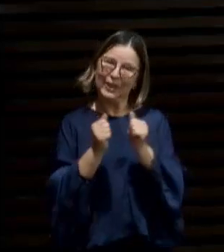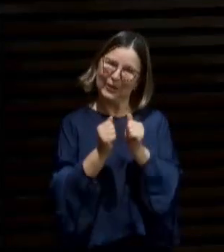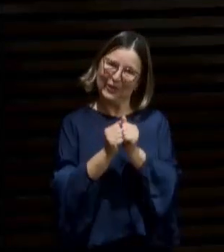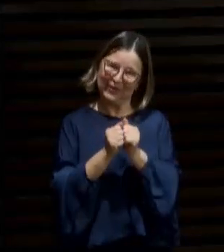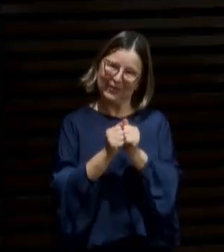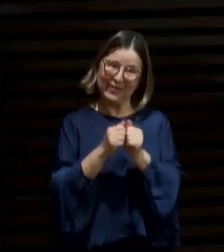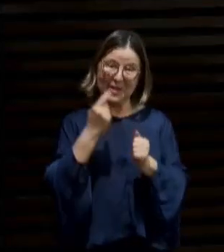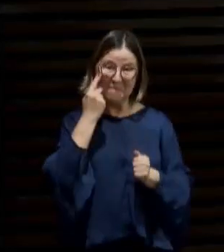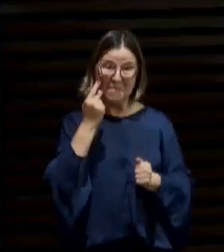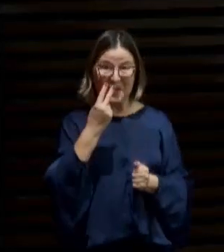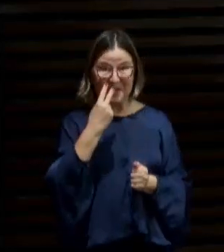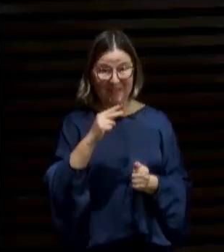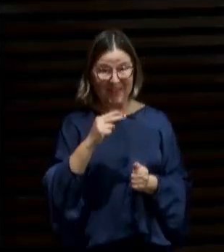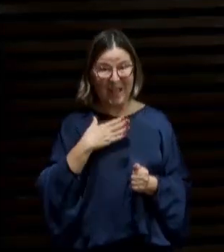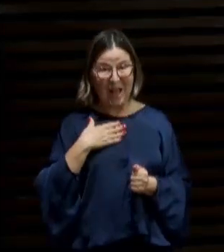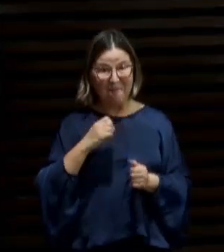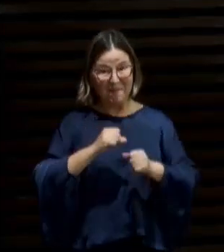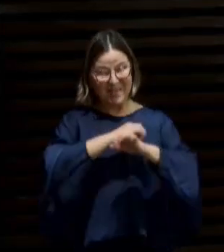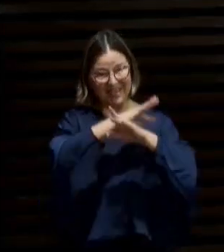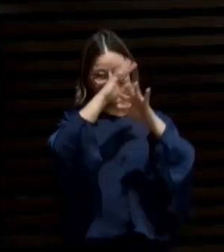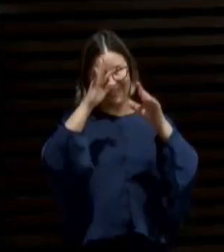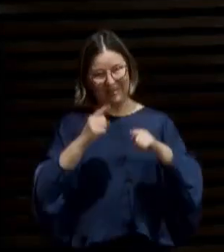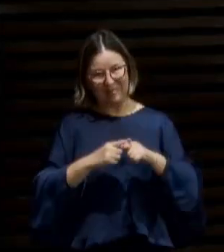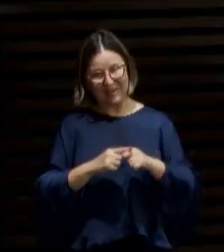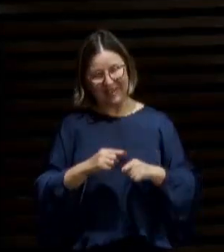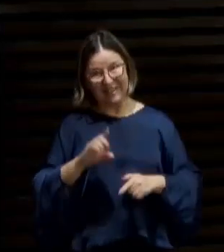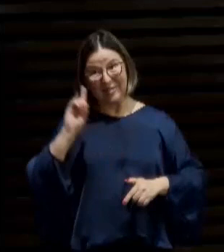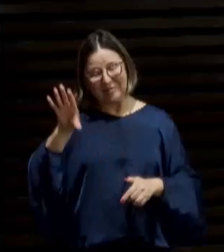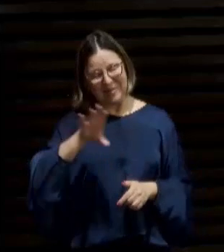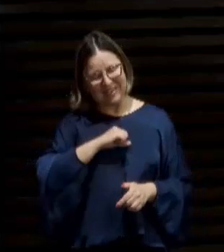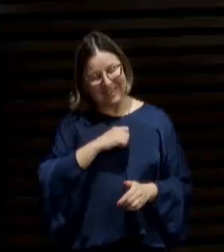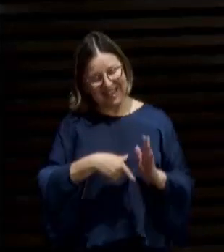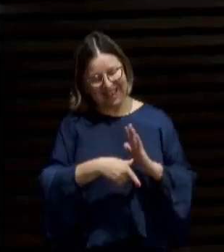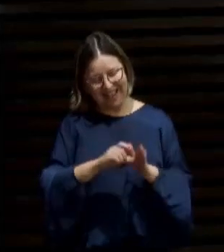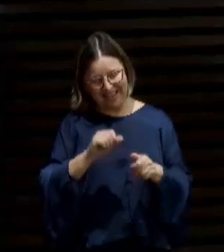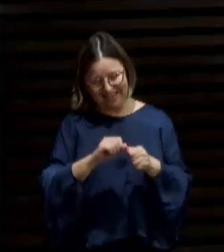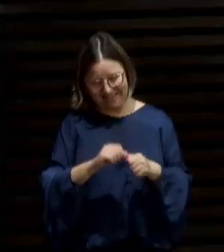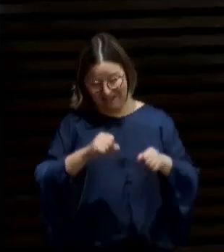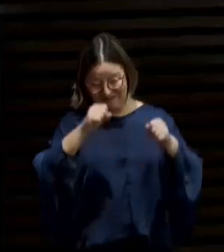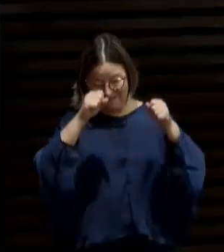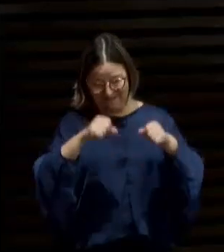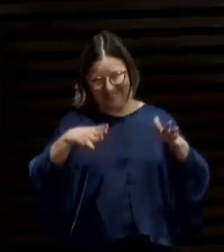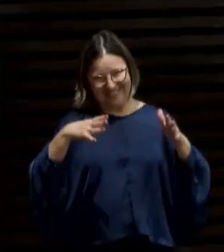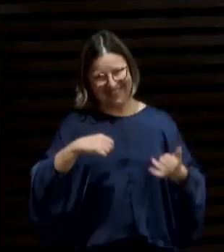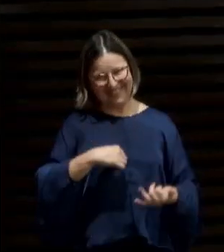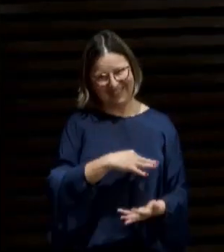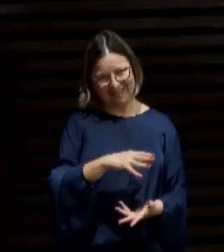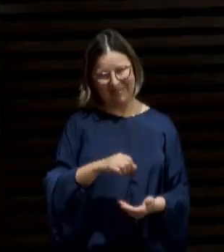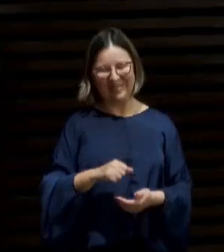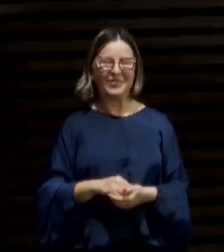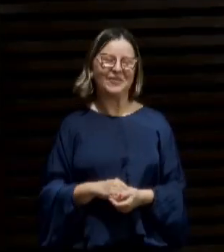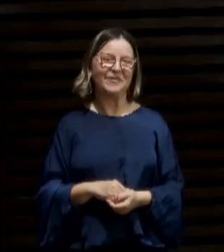a minha glória que me conferiste, porque me amaste antes da fundação do mundo. Eu